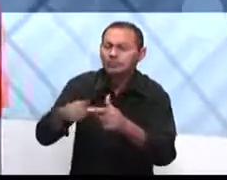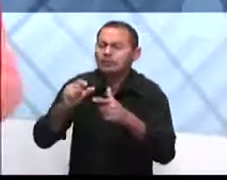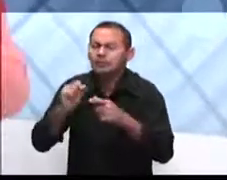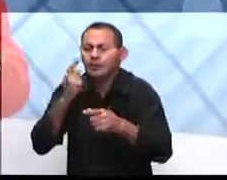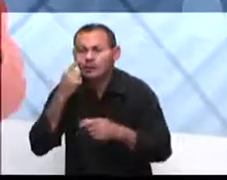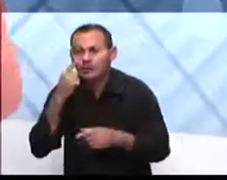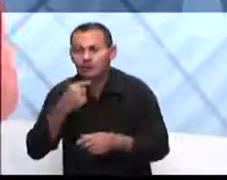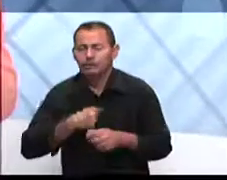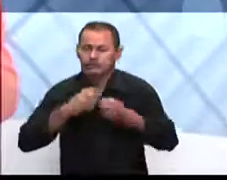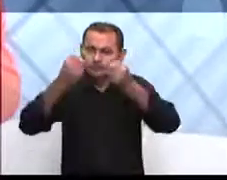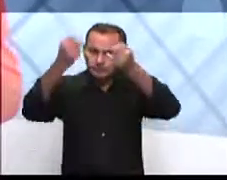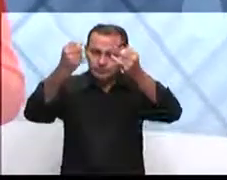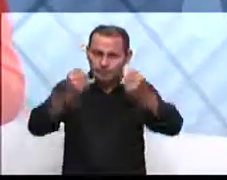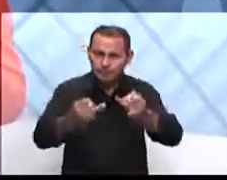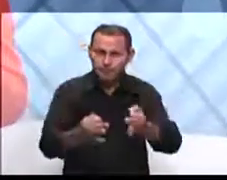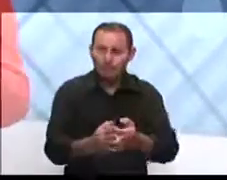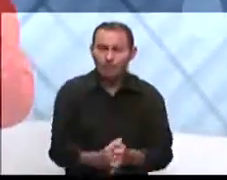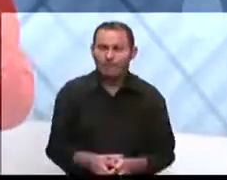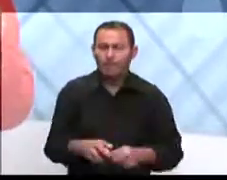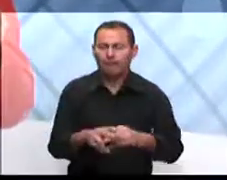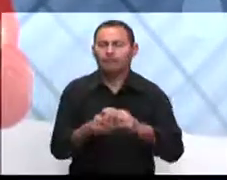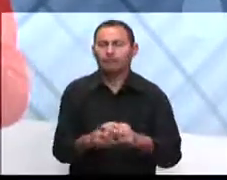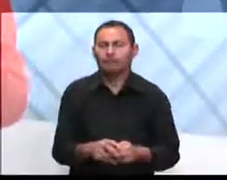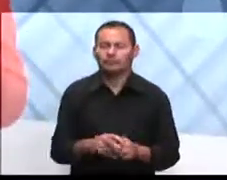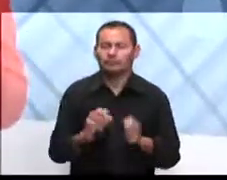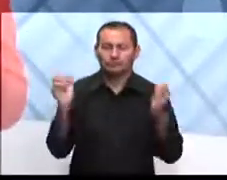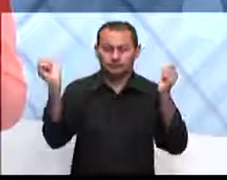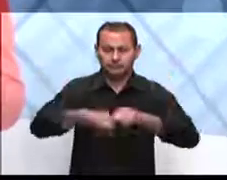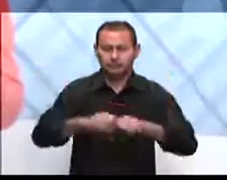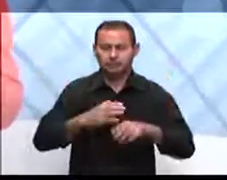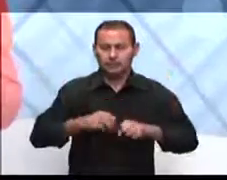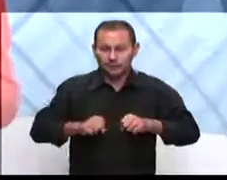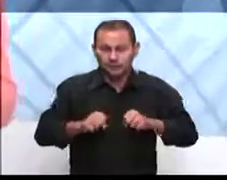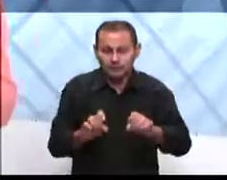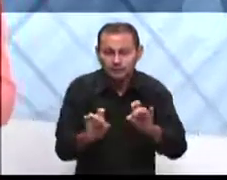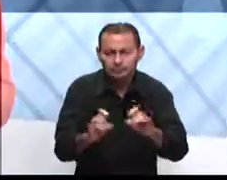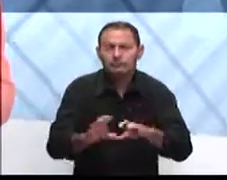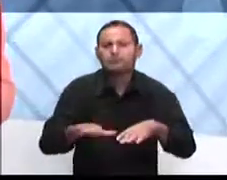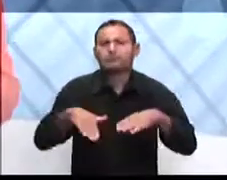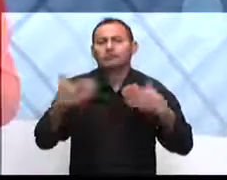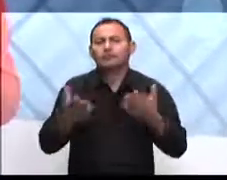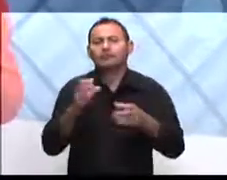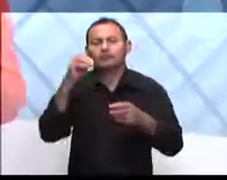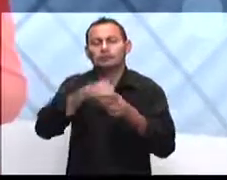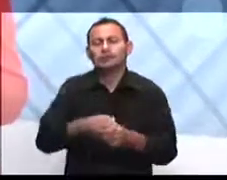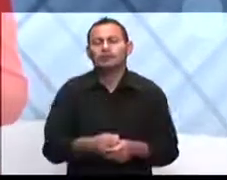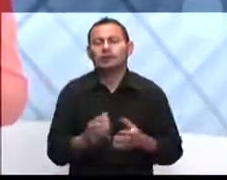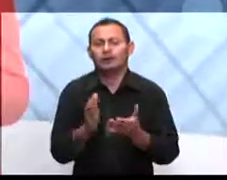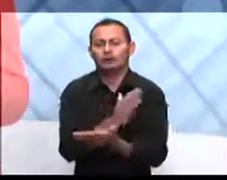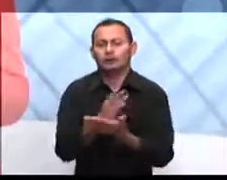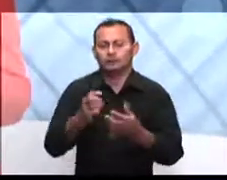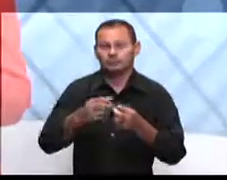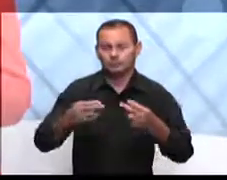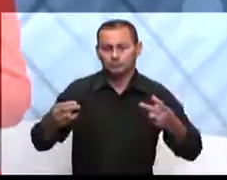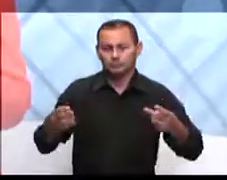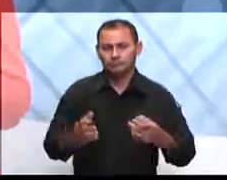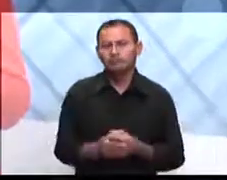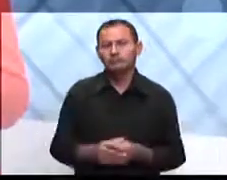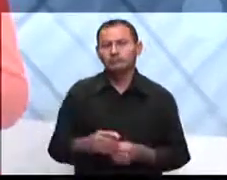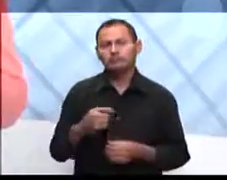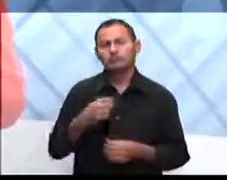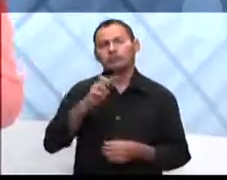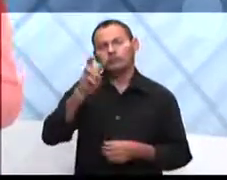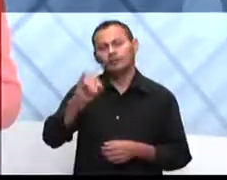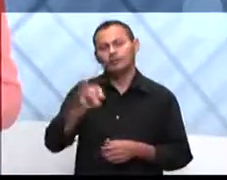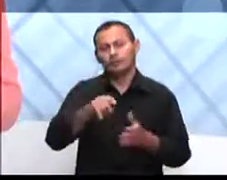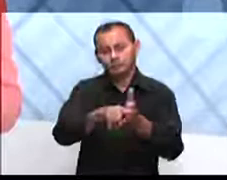vou descrever, então, o potencial de mercado. E quando eu vou descrever alguma coisa, né? Então, vai